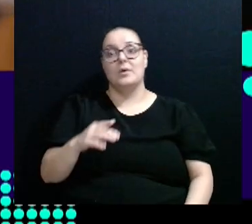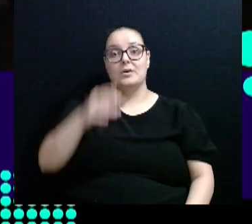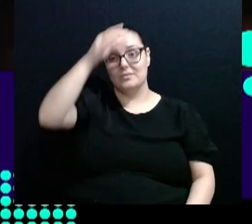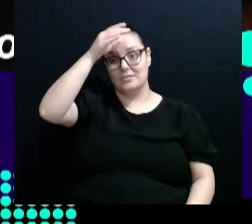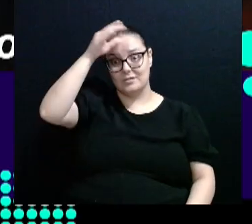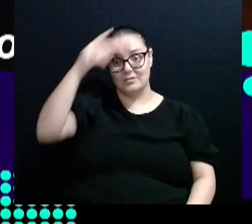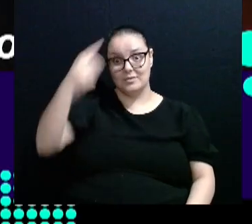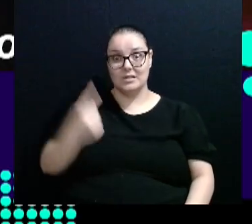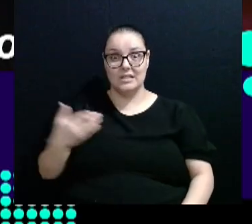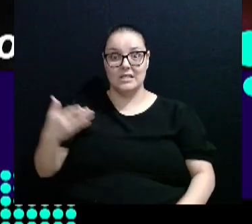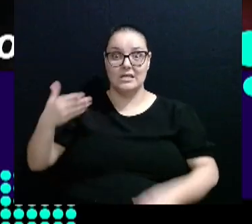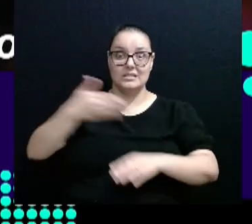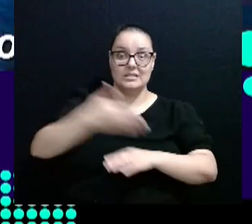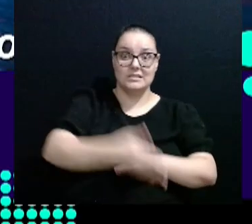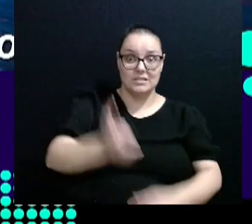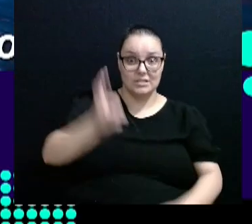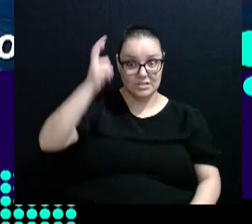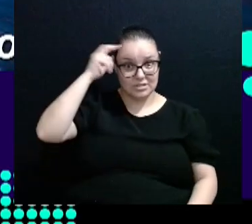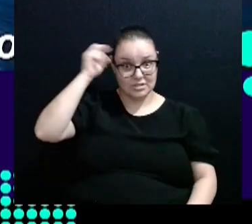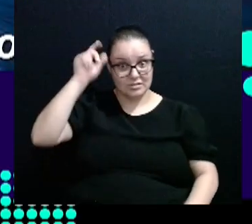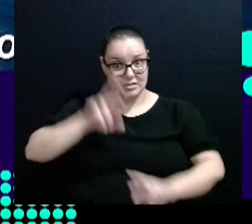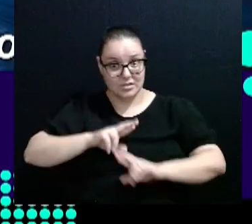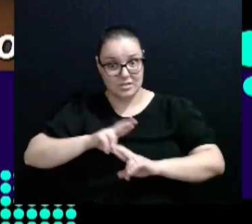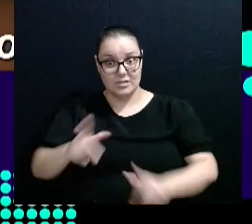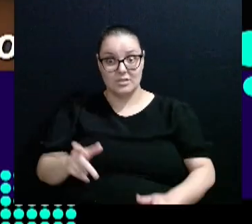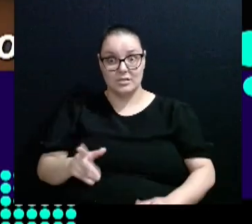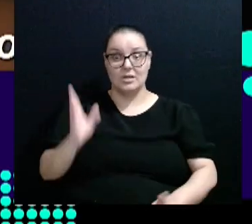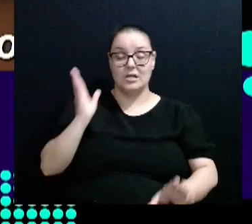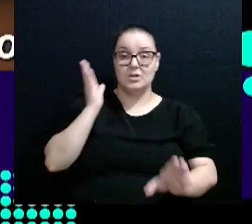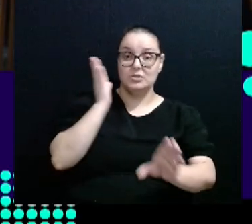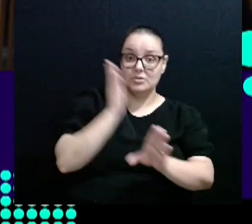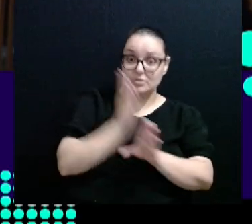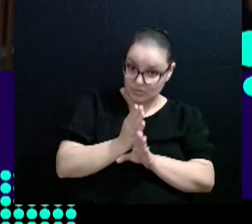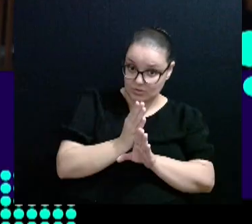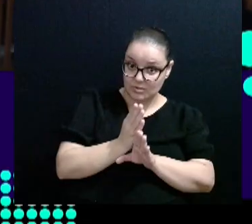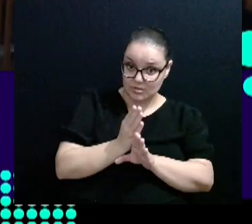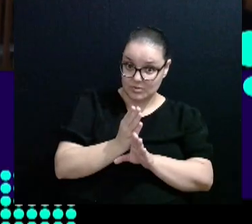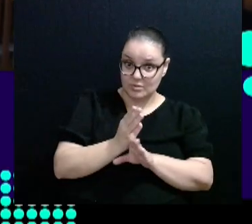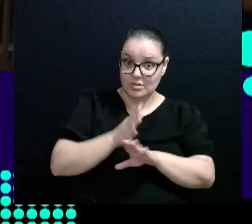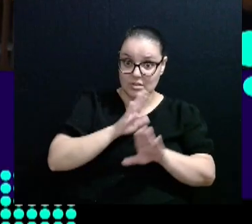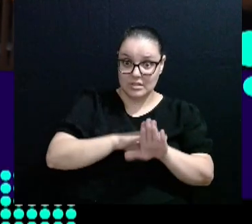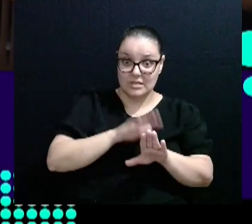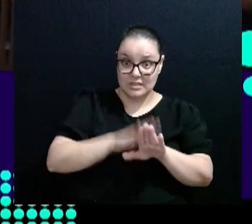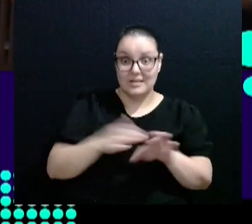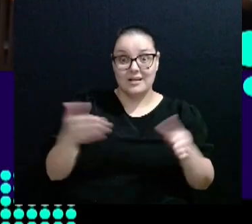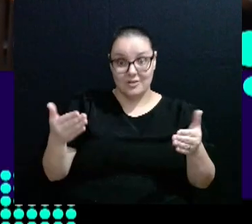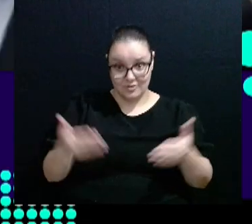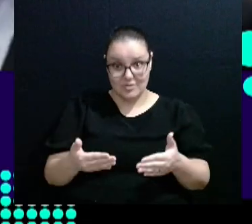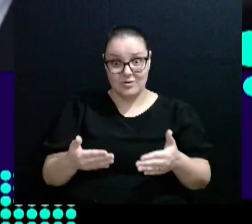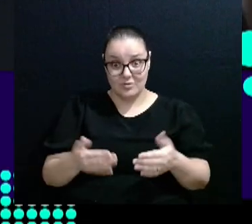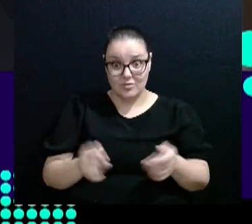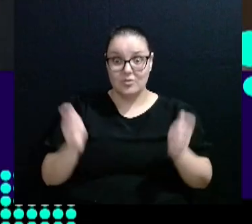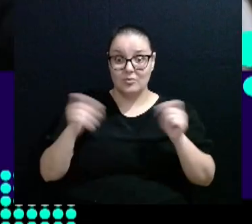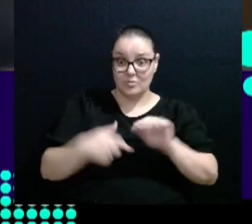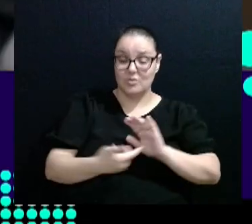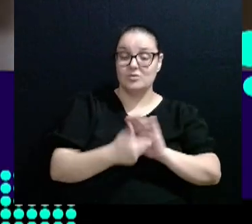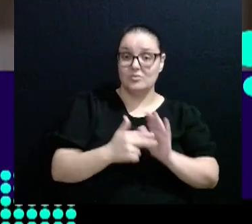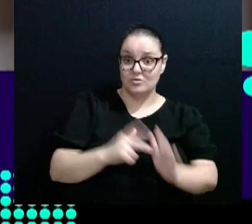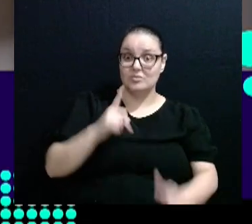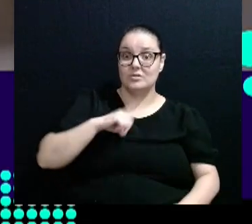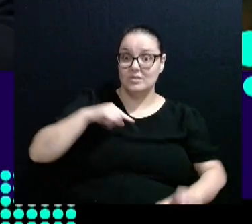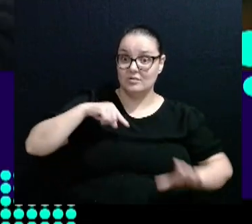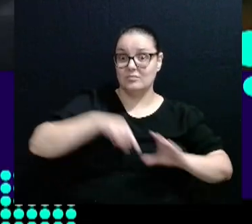uma cultura diferente, ele descobre que suas atuações agora possuem um significado profundo e